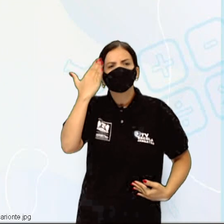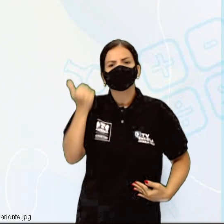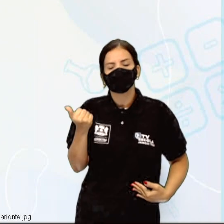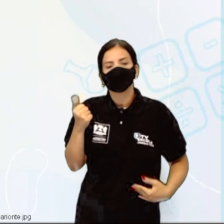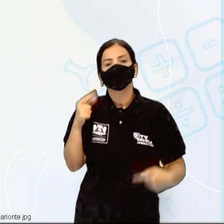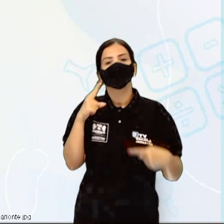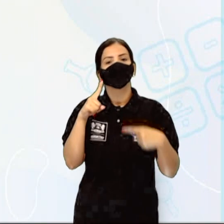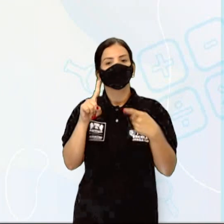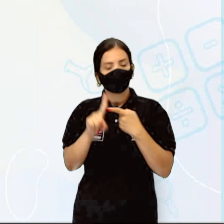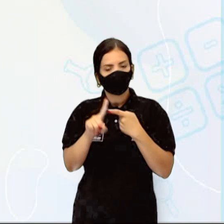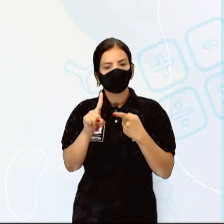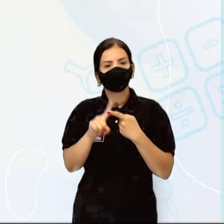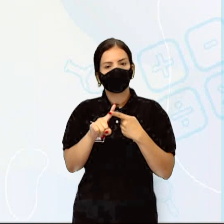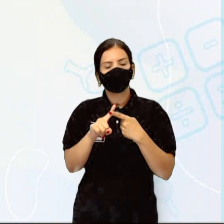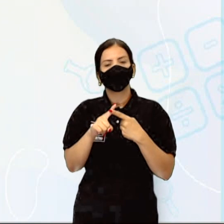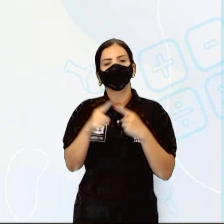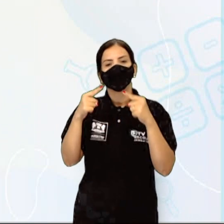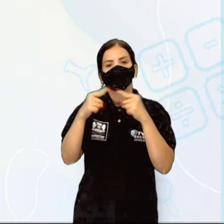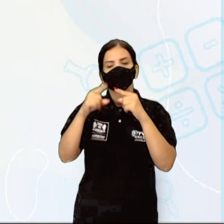comunicação.